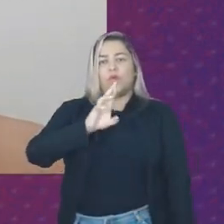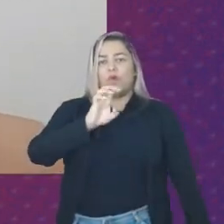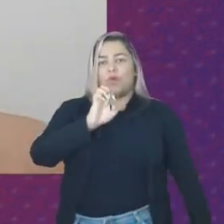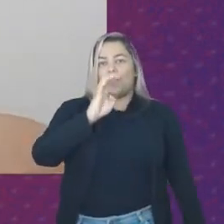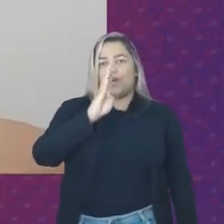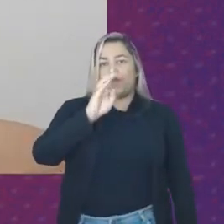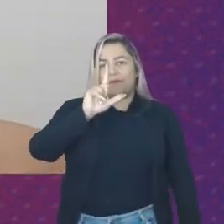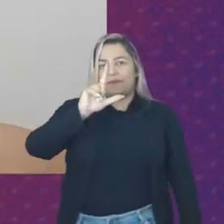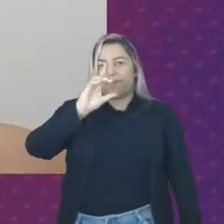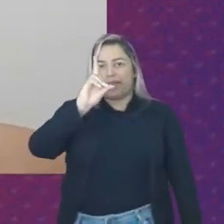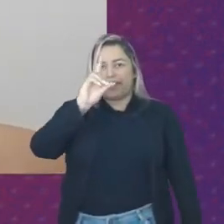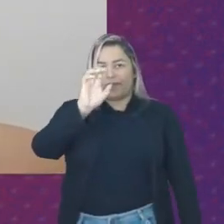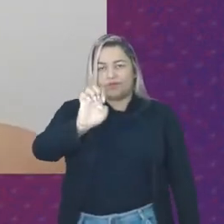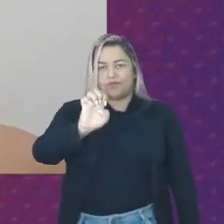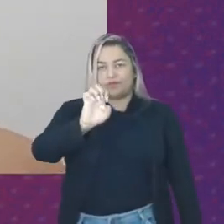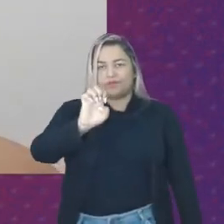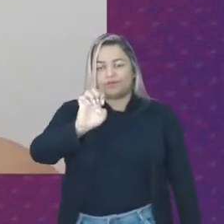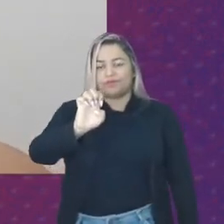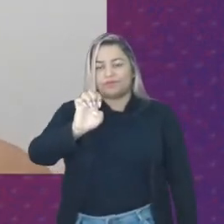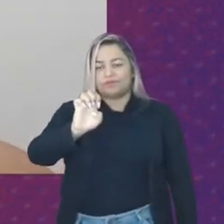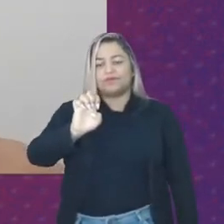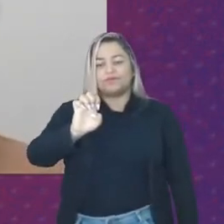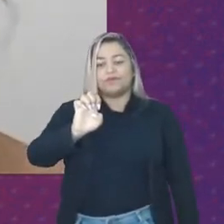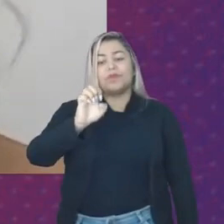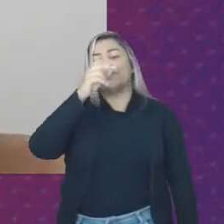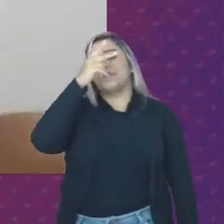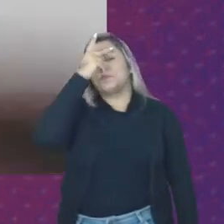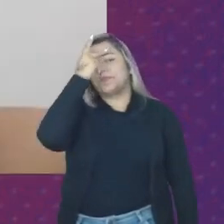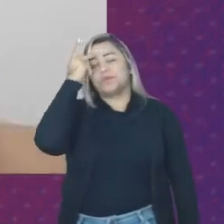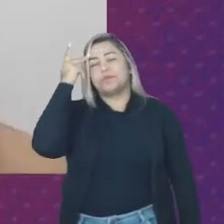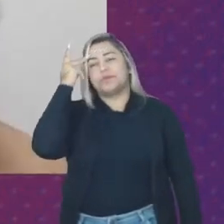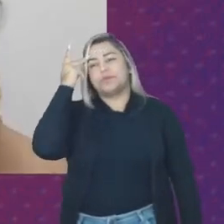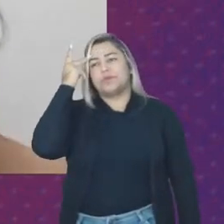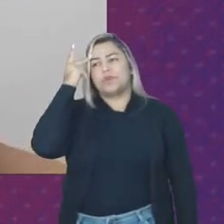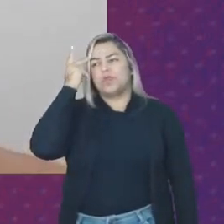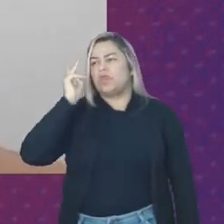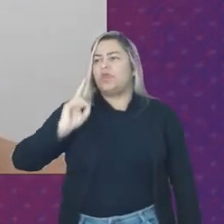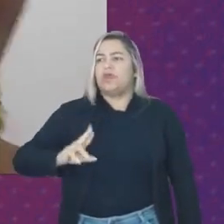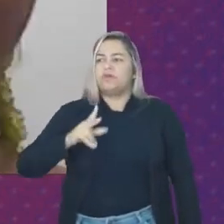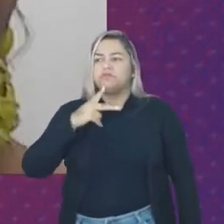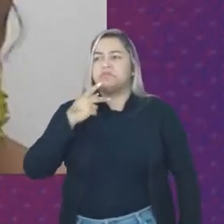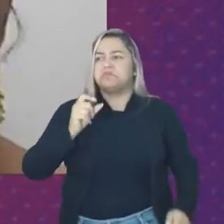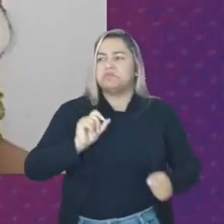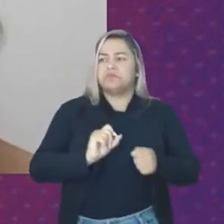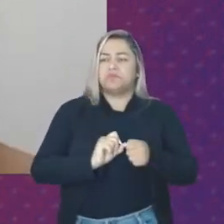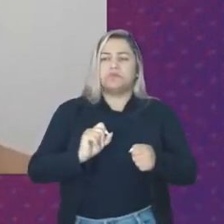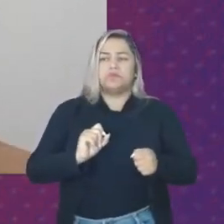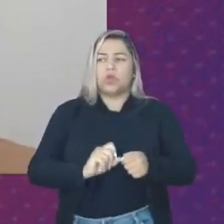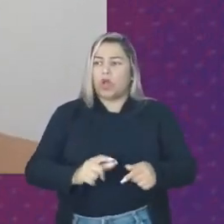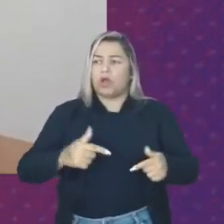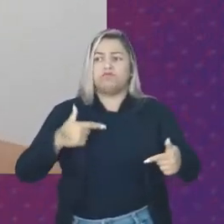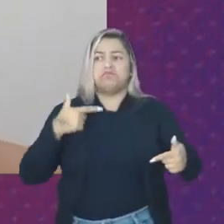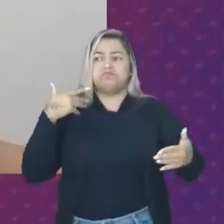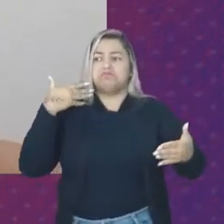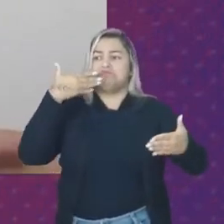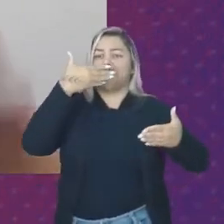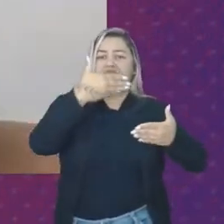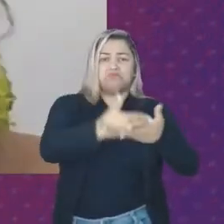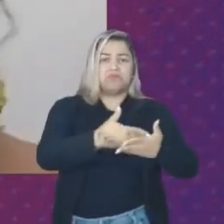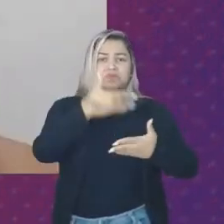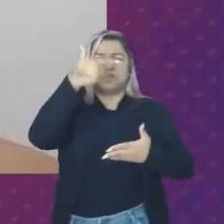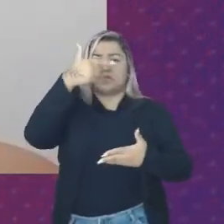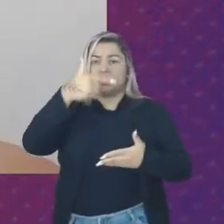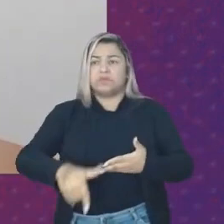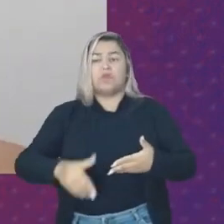para vocês é o fora da lei, que é aquela pessoa que quer revolucionar, que está ao alcance e quer